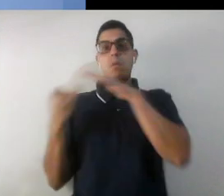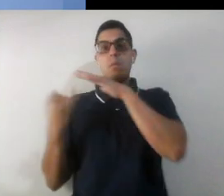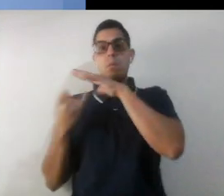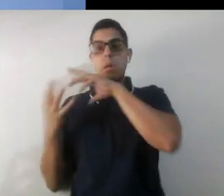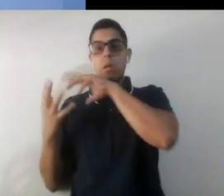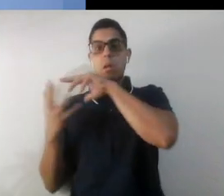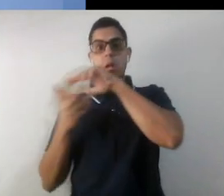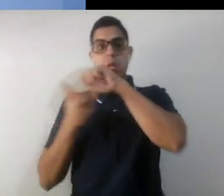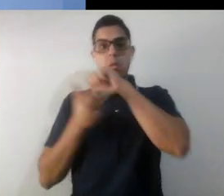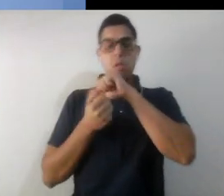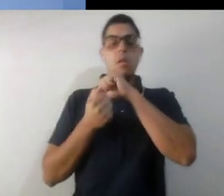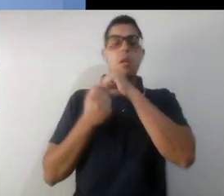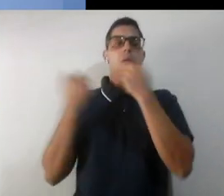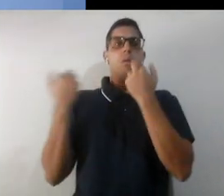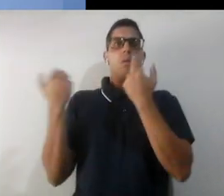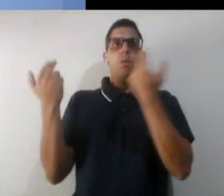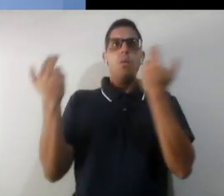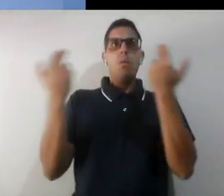internacionalmente.